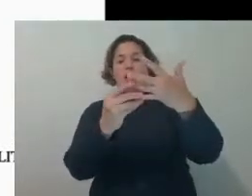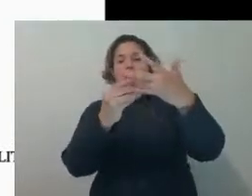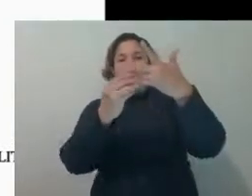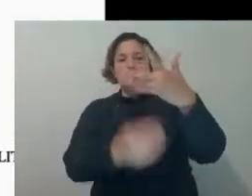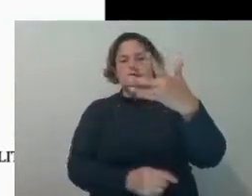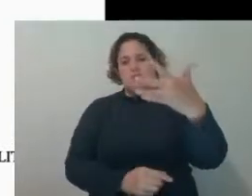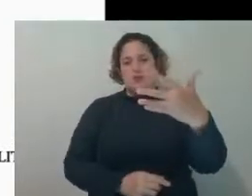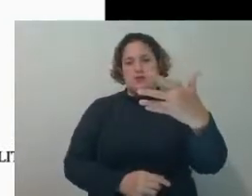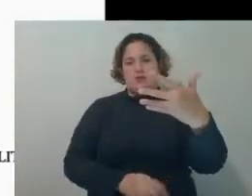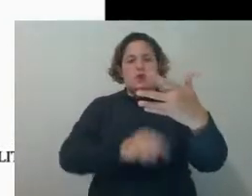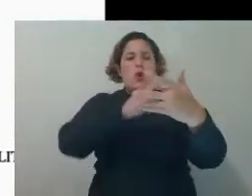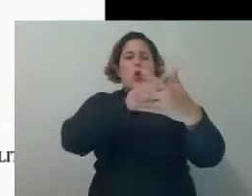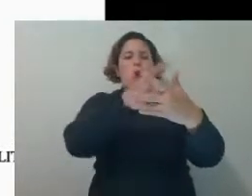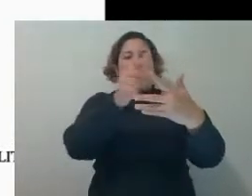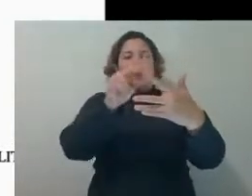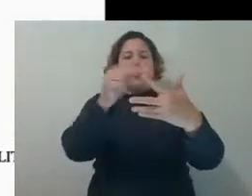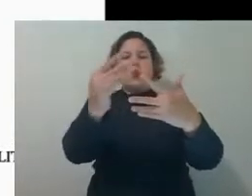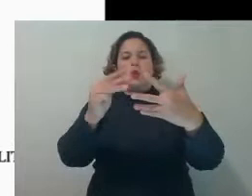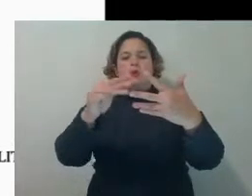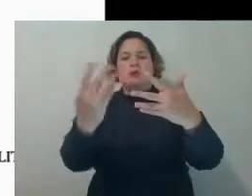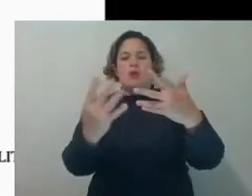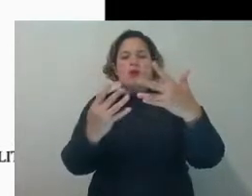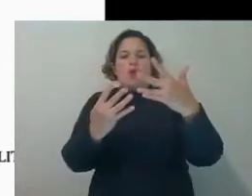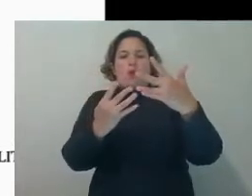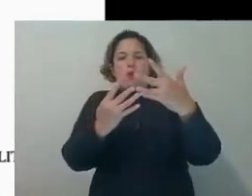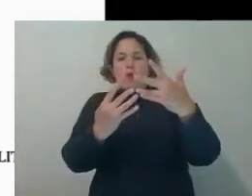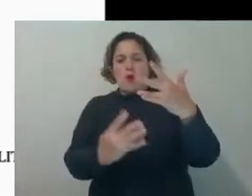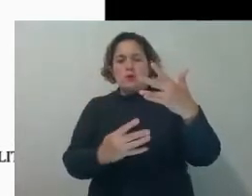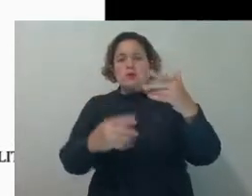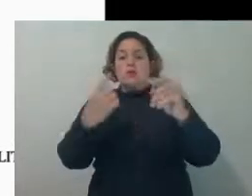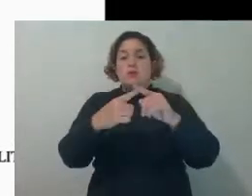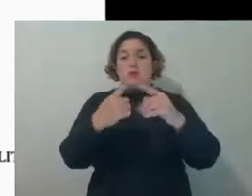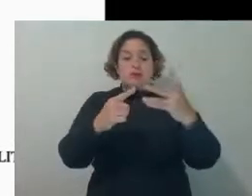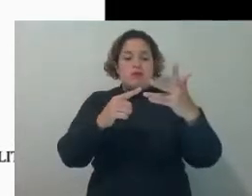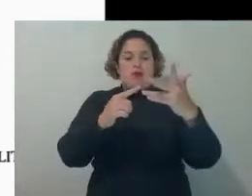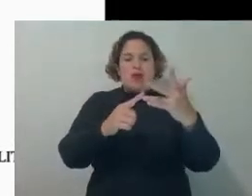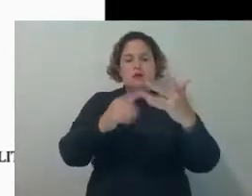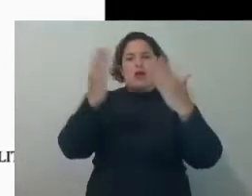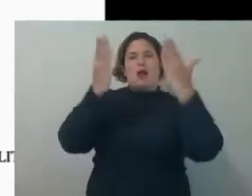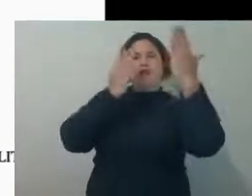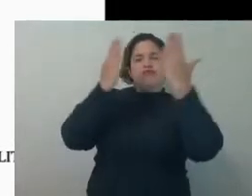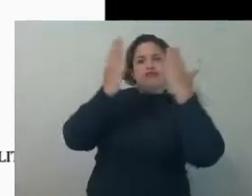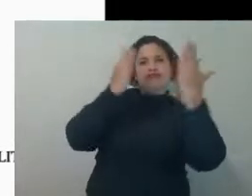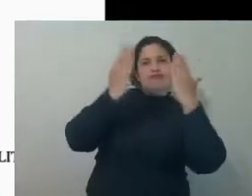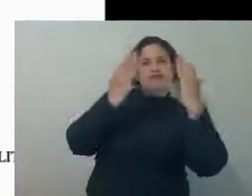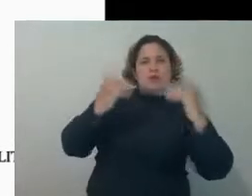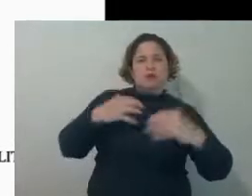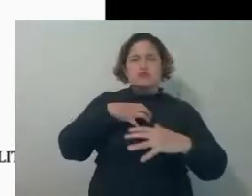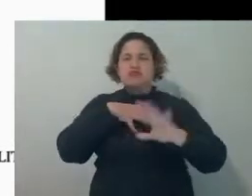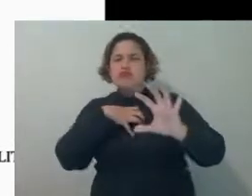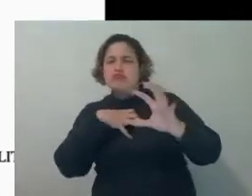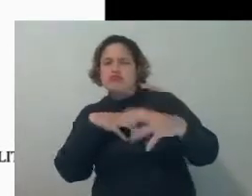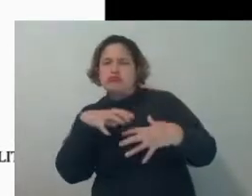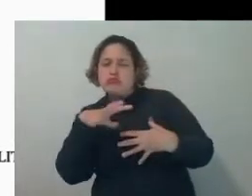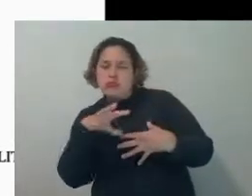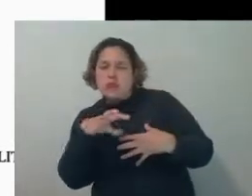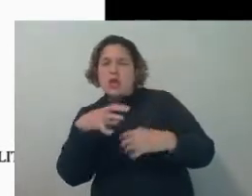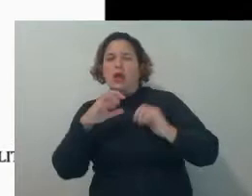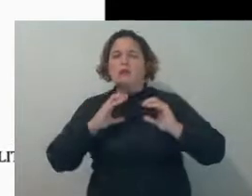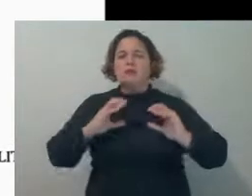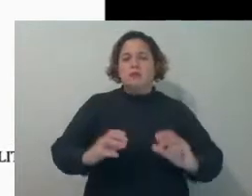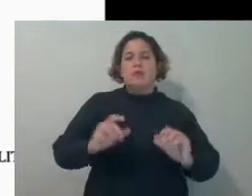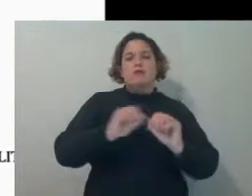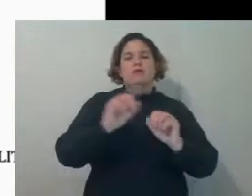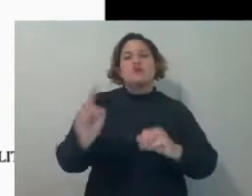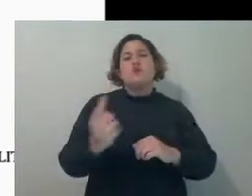sendo que as liberdades comportamental e psicológica foram englobadas em um único